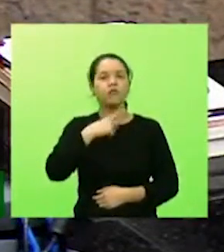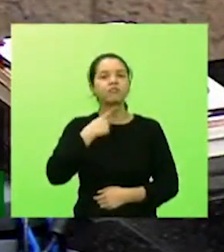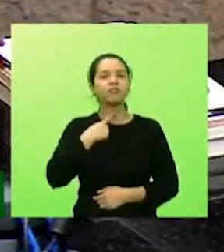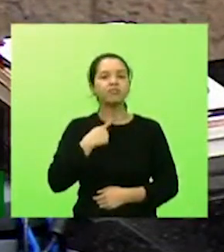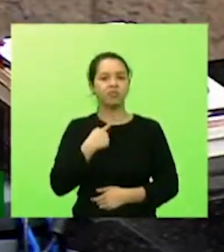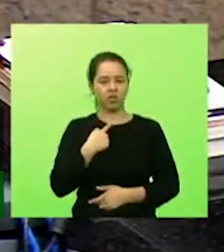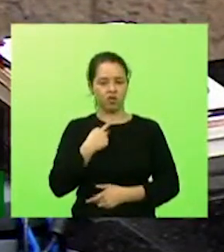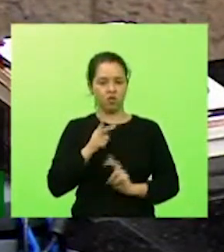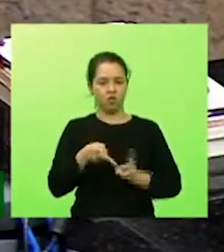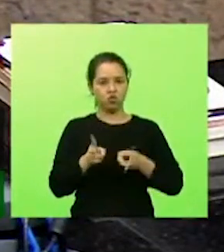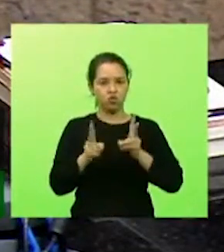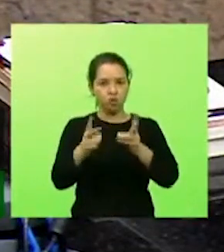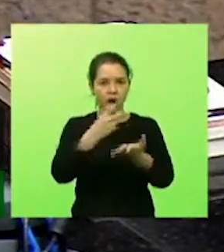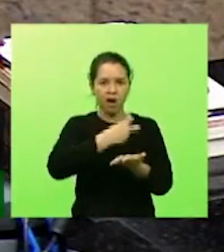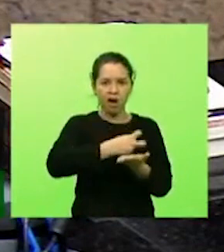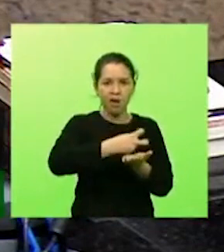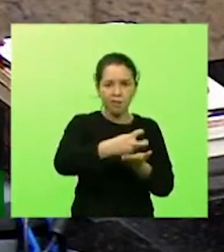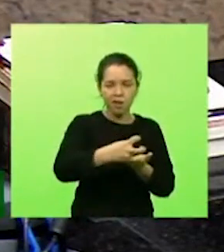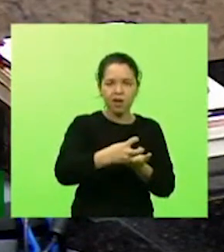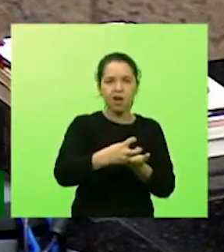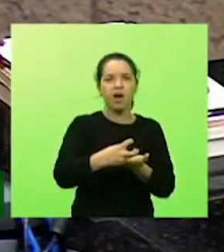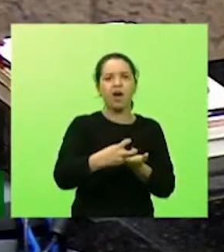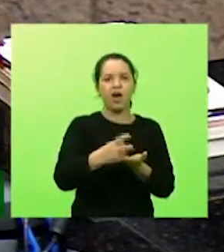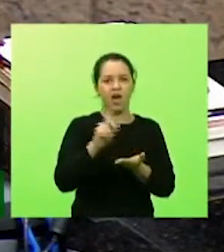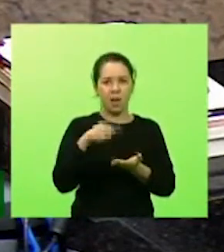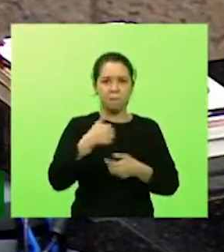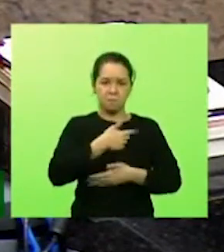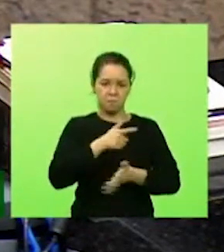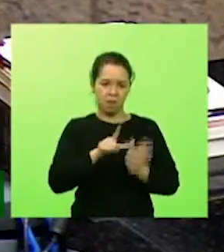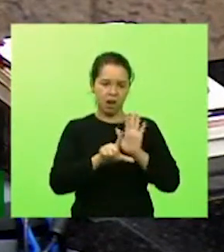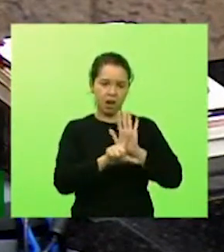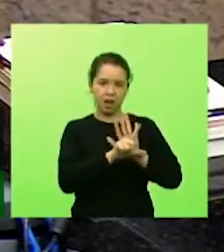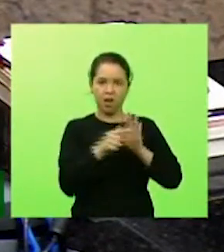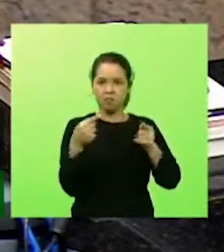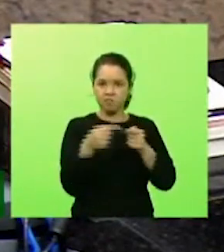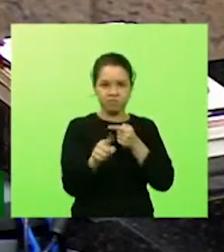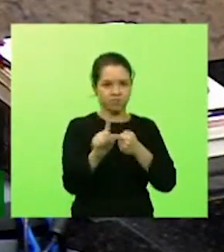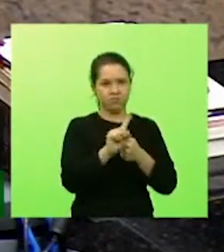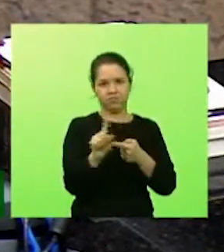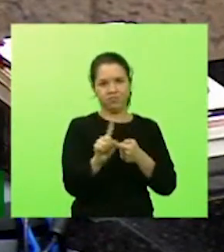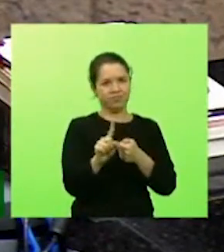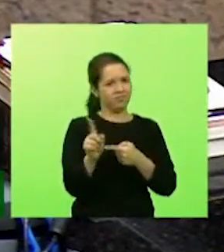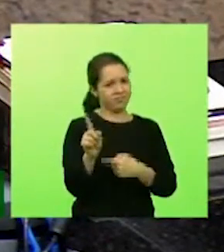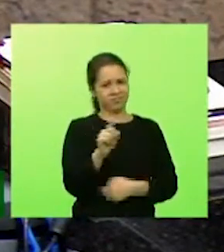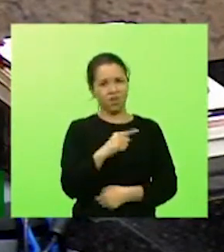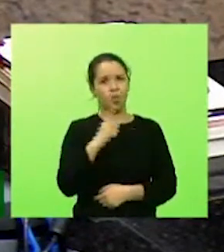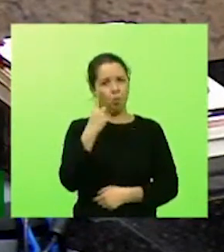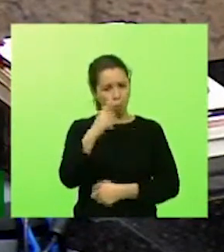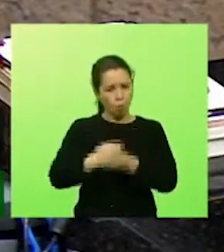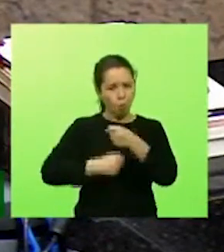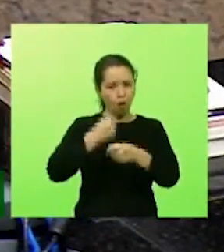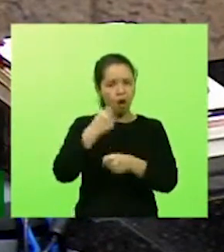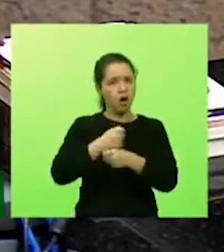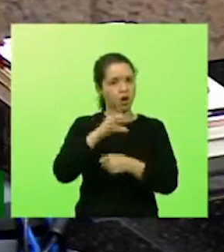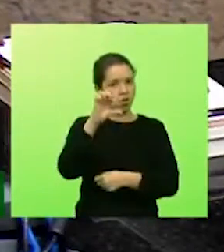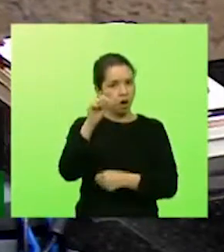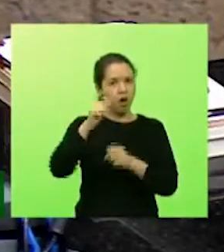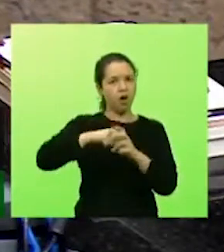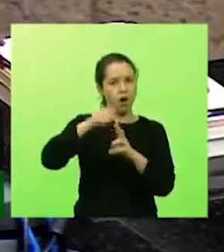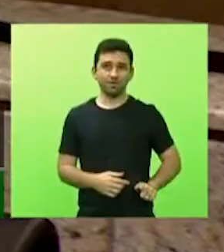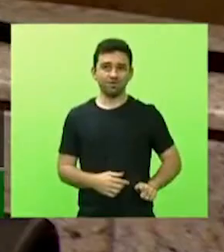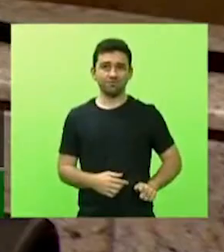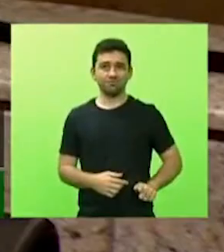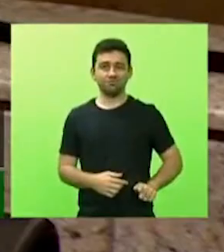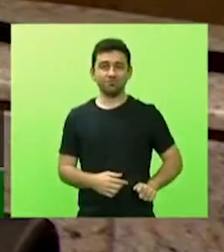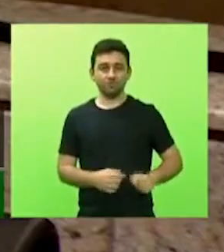esse impedimento são motivos imorais, ainda mais depois de um histórico de 1 ano e 9 meses de